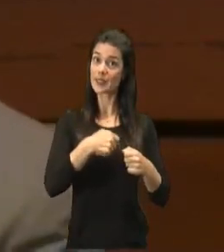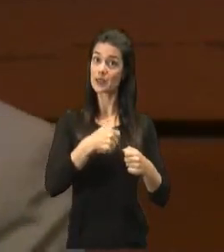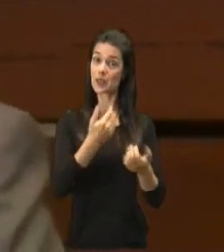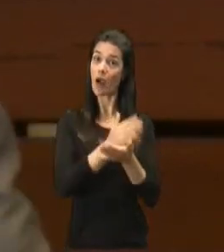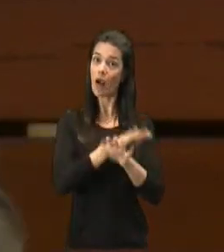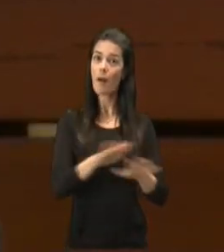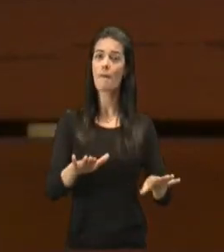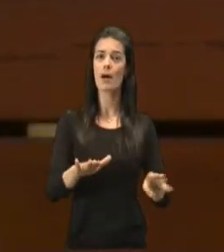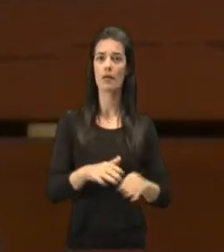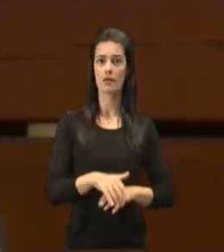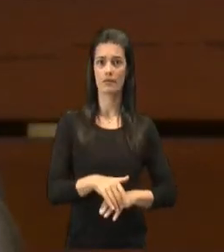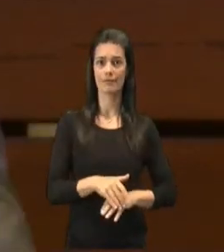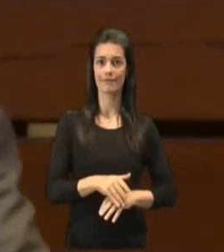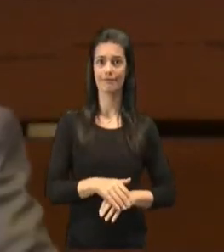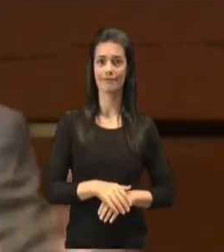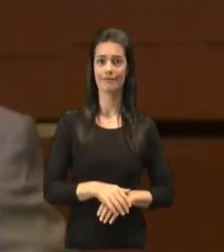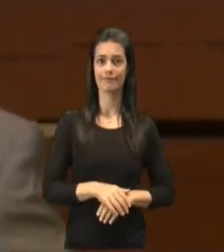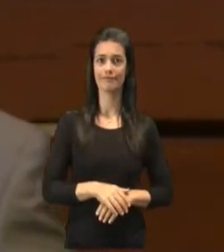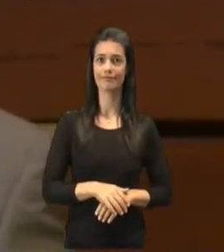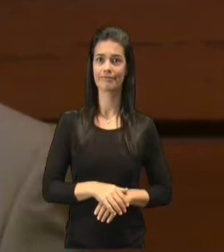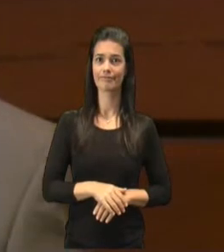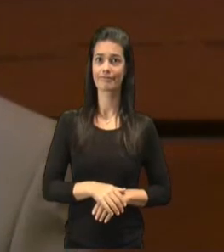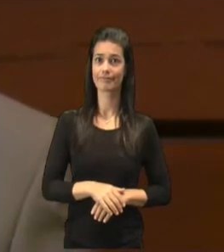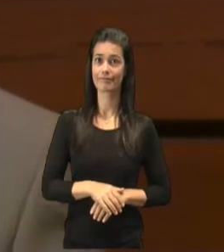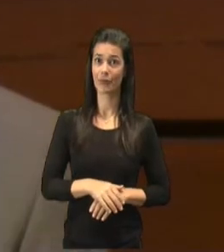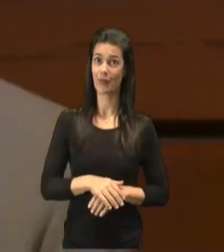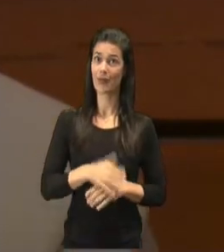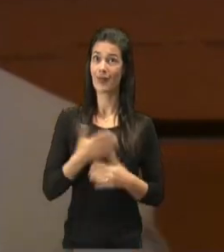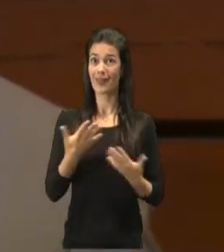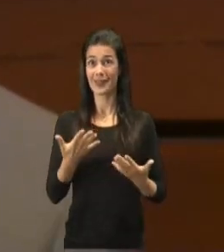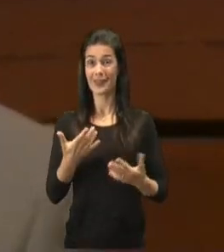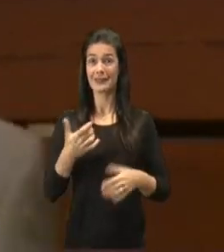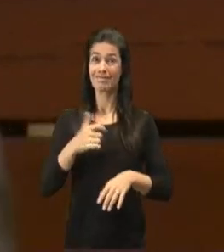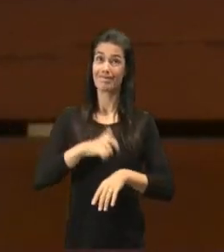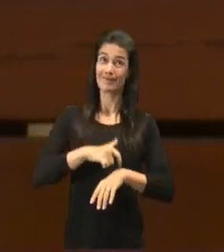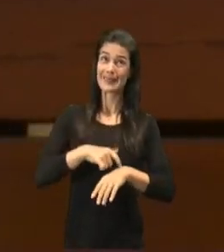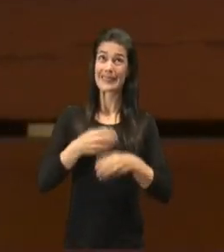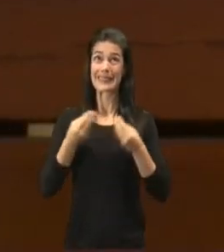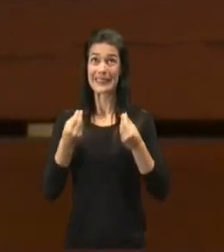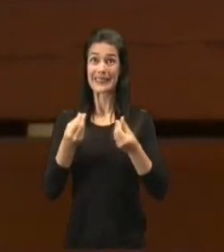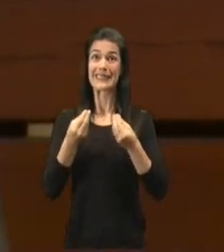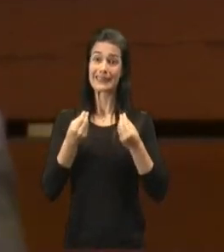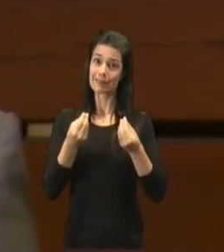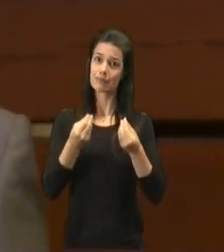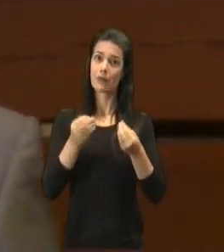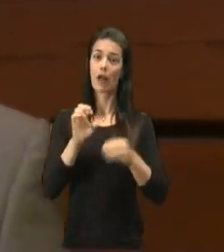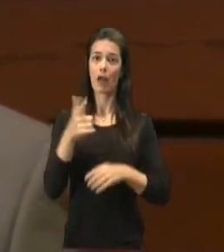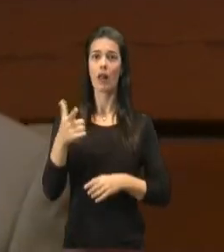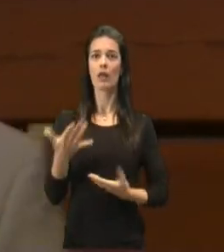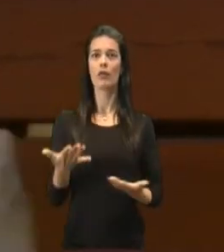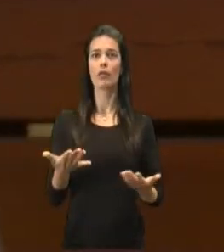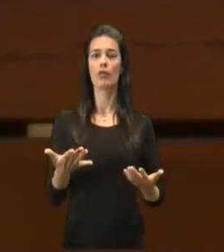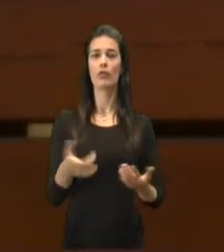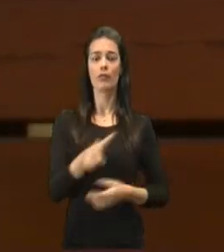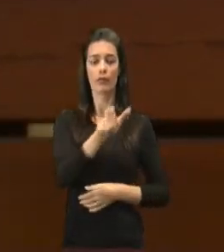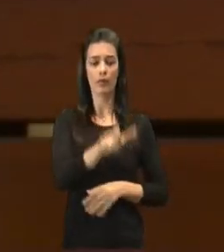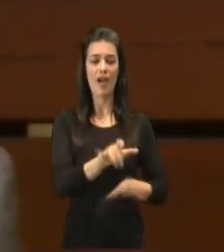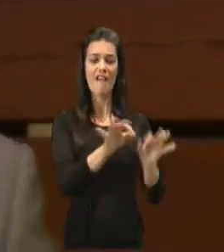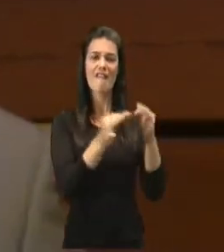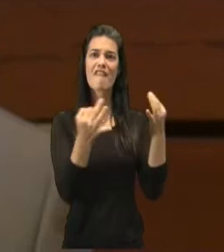houve exposição daquele jovem, daquele guerreiro, houve exposição daquela família, mas tudo aquilo